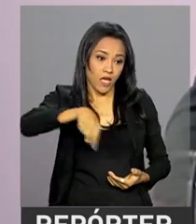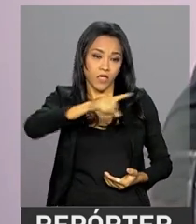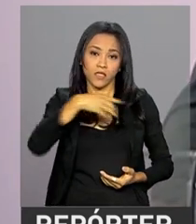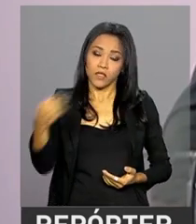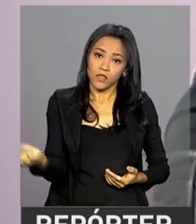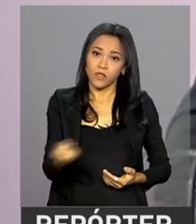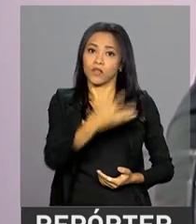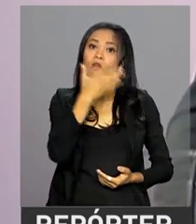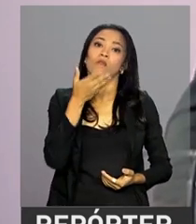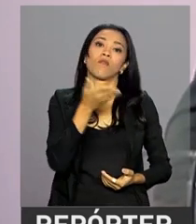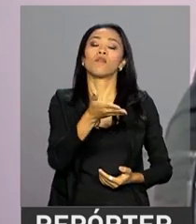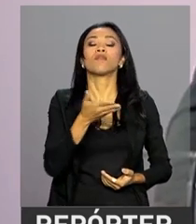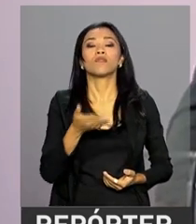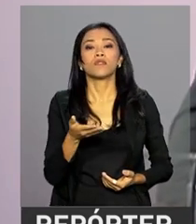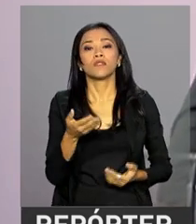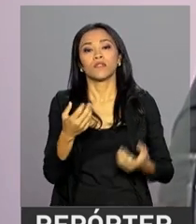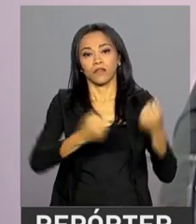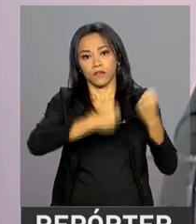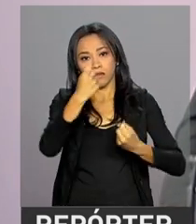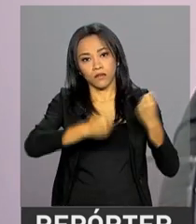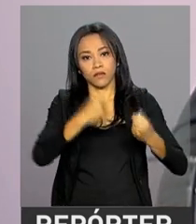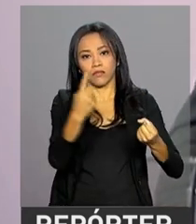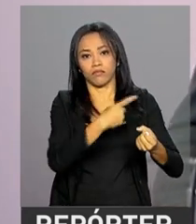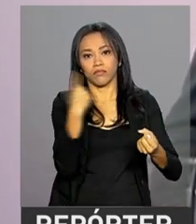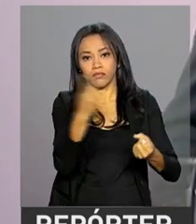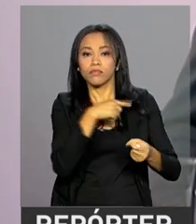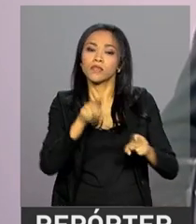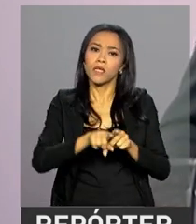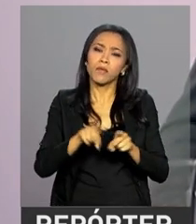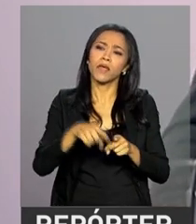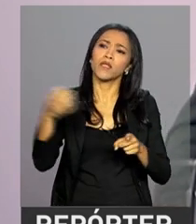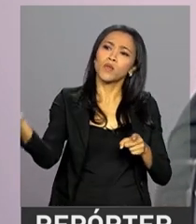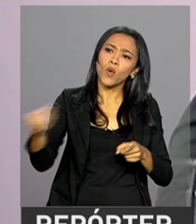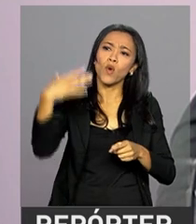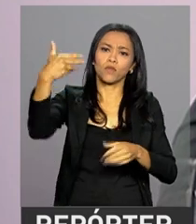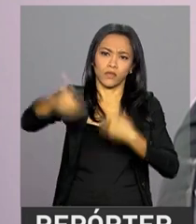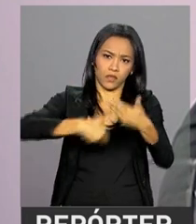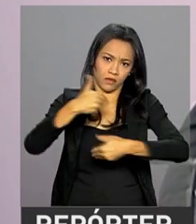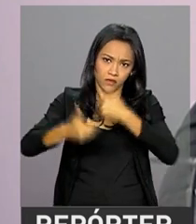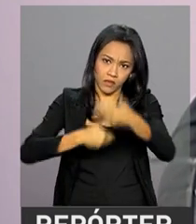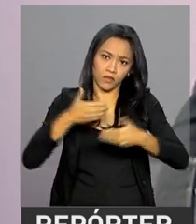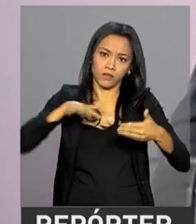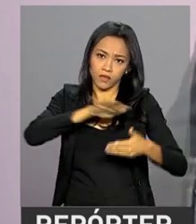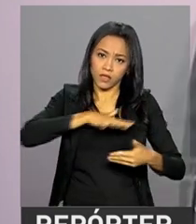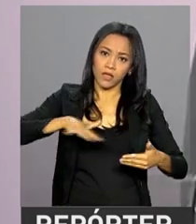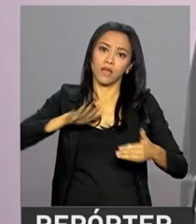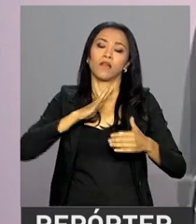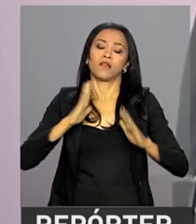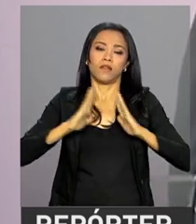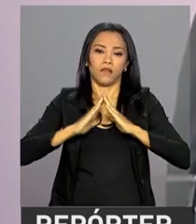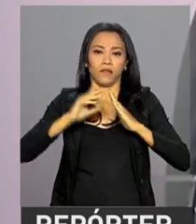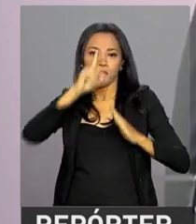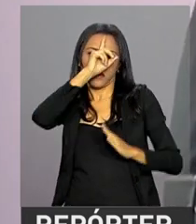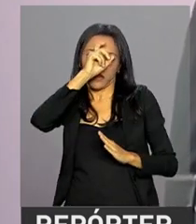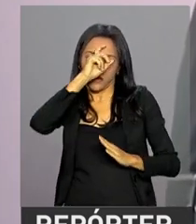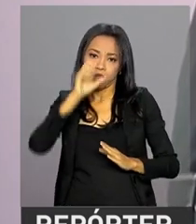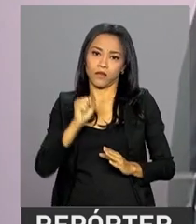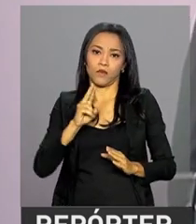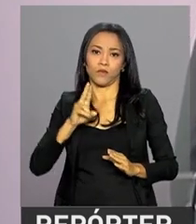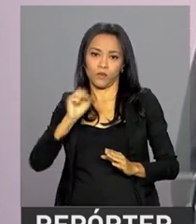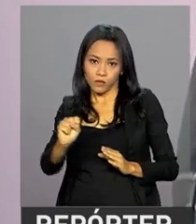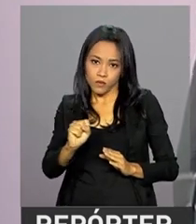estruturar melhor saúde credenciar novos serviços como temos feito sucessivamente flexibilizamos o